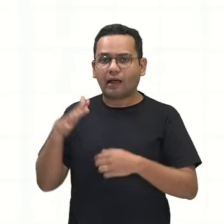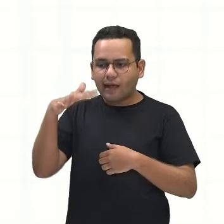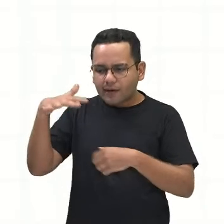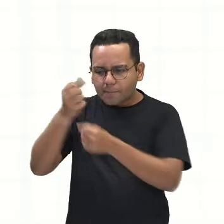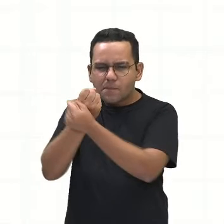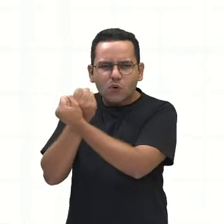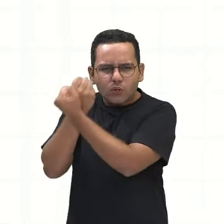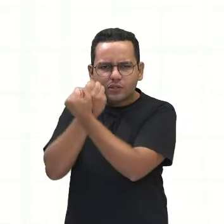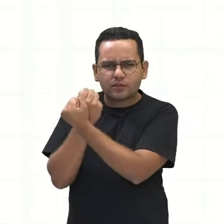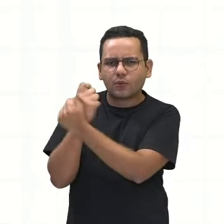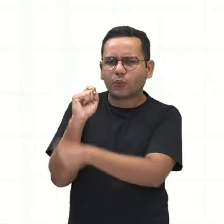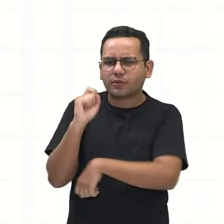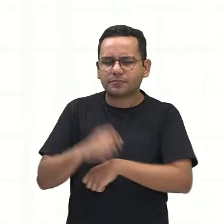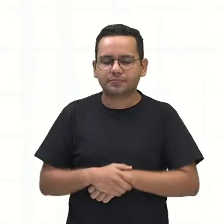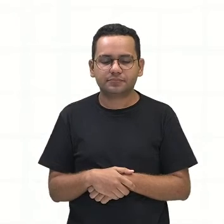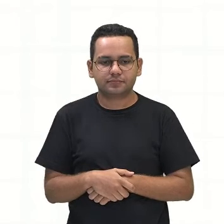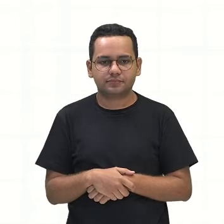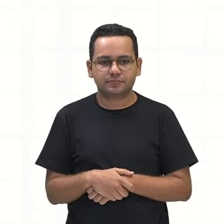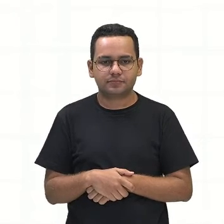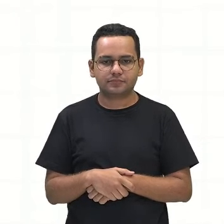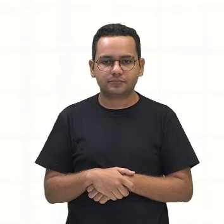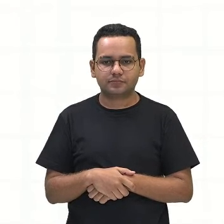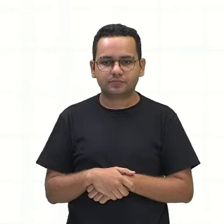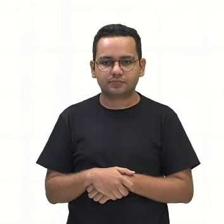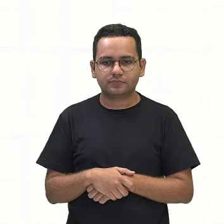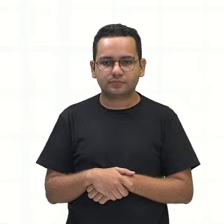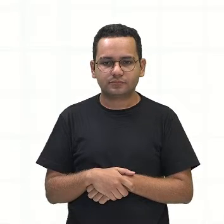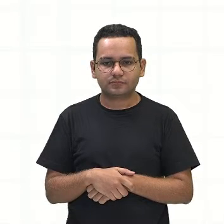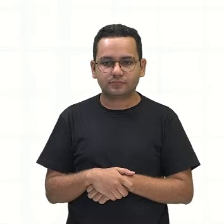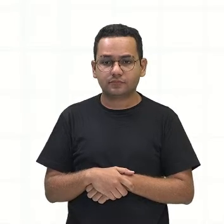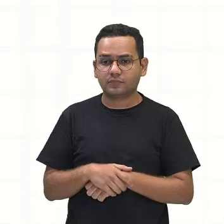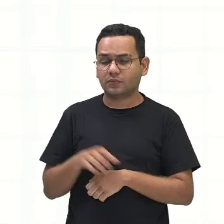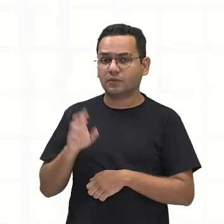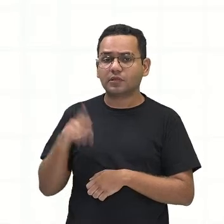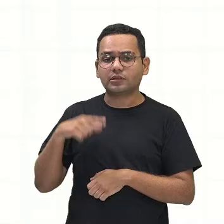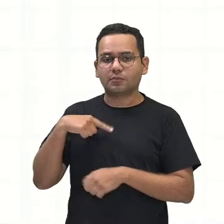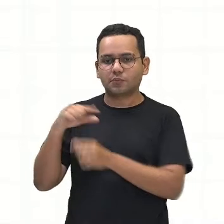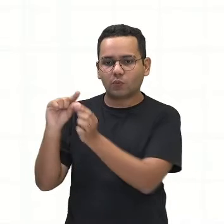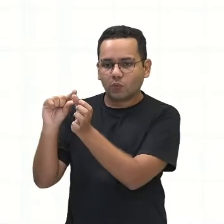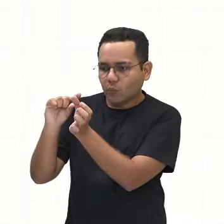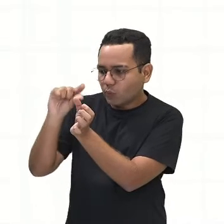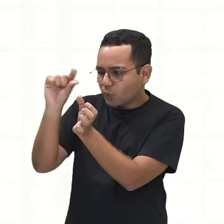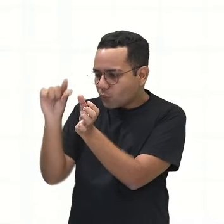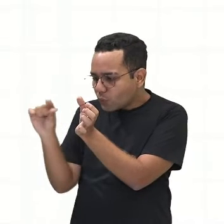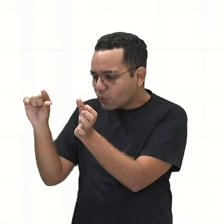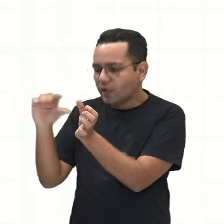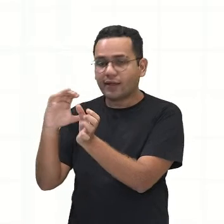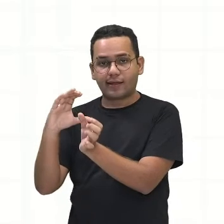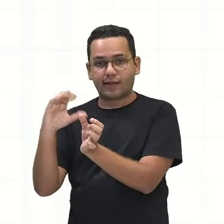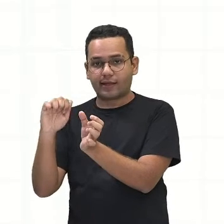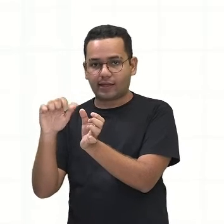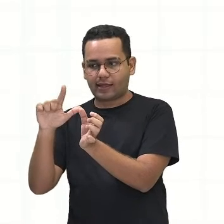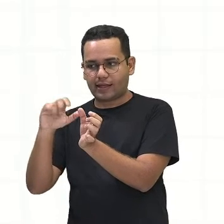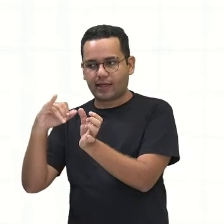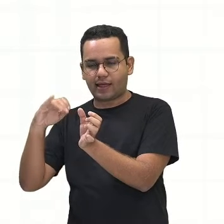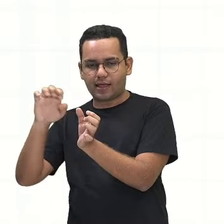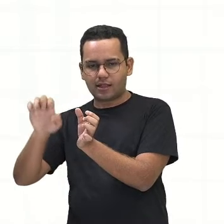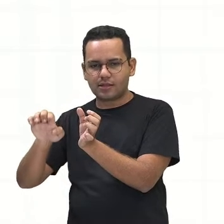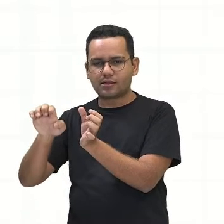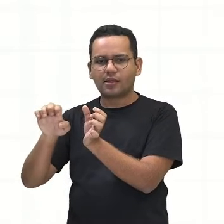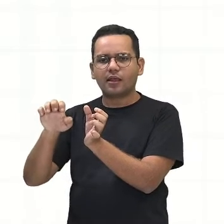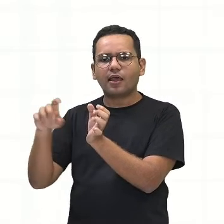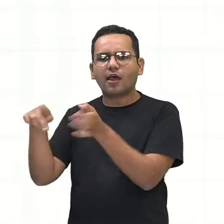proteção, eles são aí denominados de cálice, que é um conjunto de sépalas,